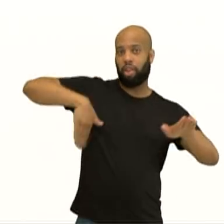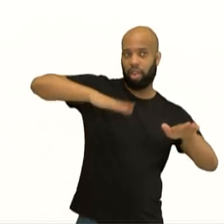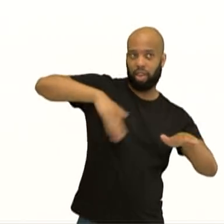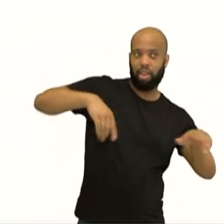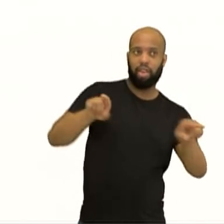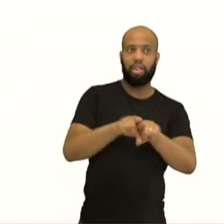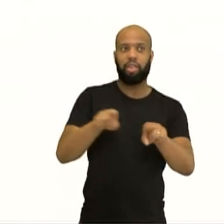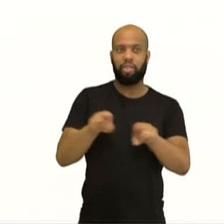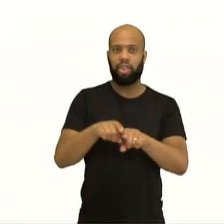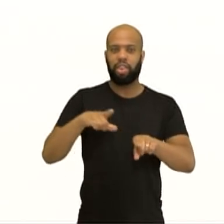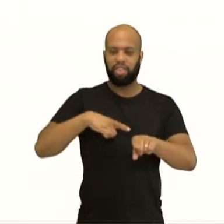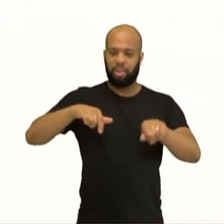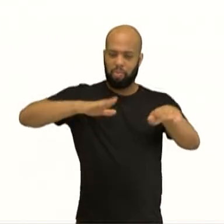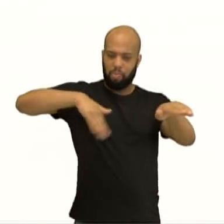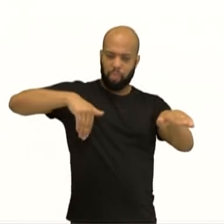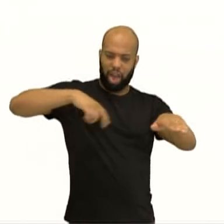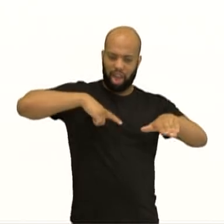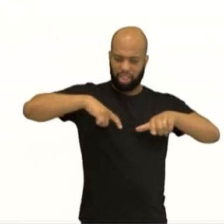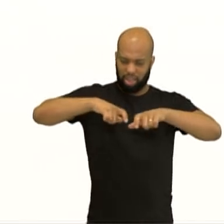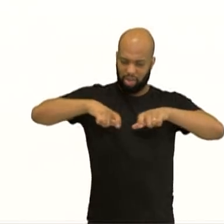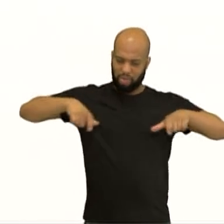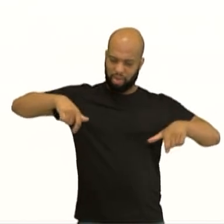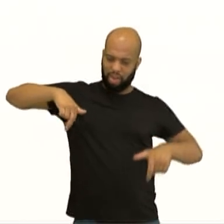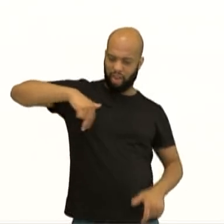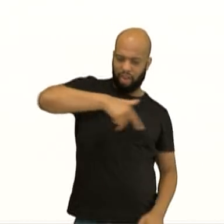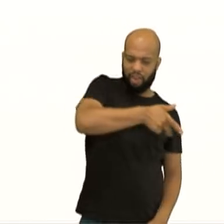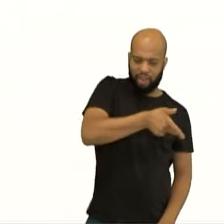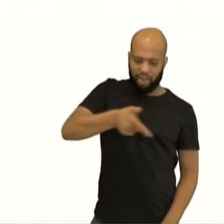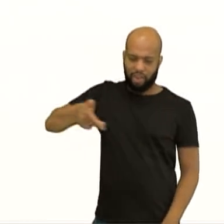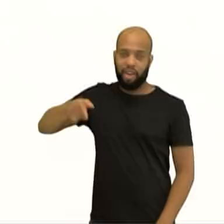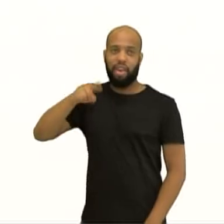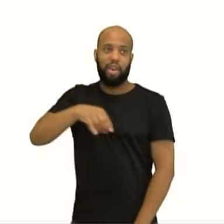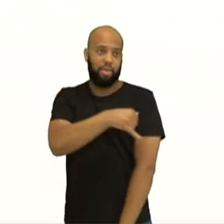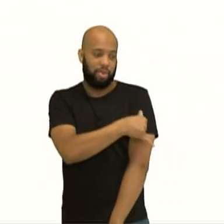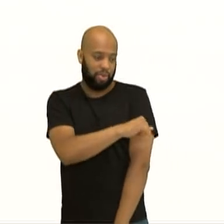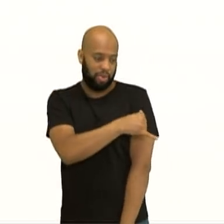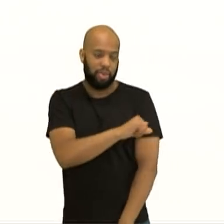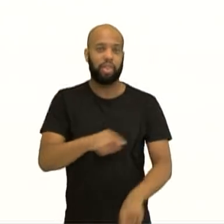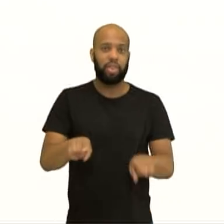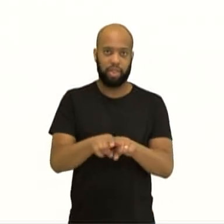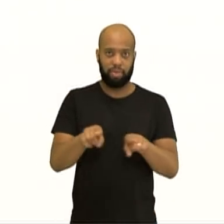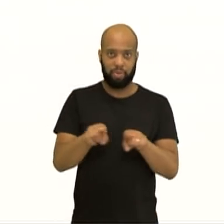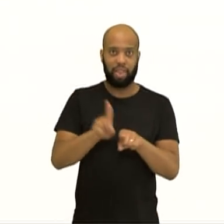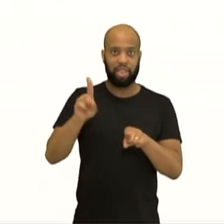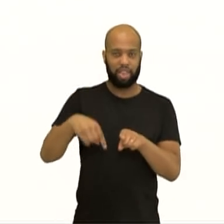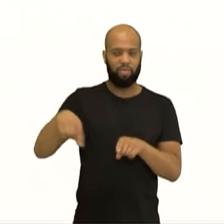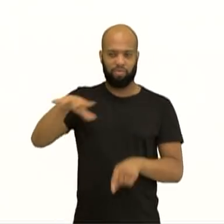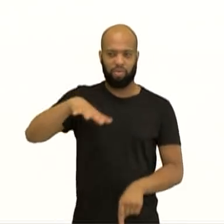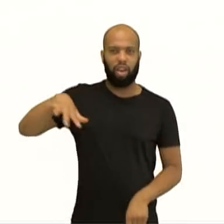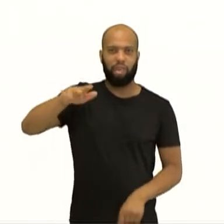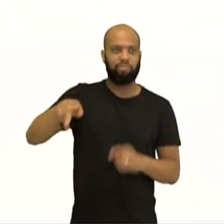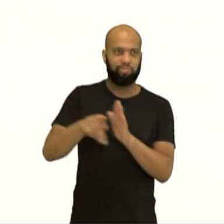O calçadão aqui, lembramos do Rio de Janeiro e Copacabana.